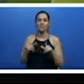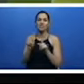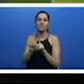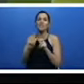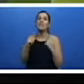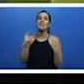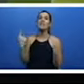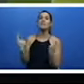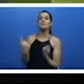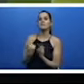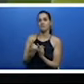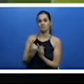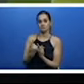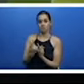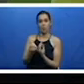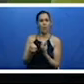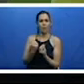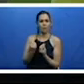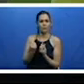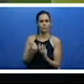generaliza então?